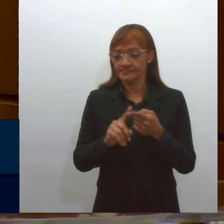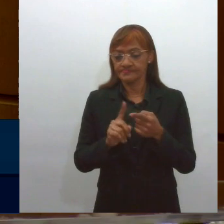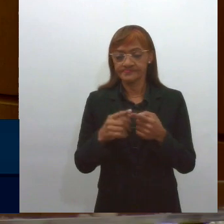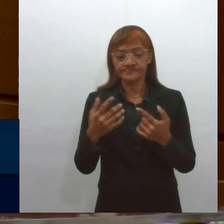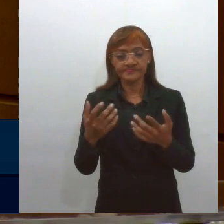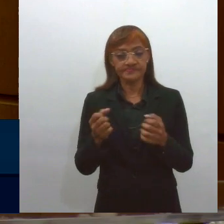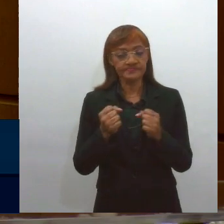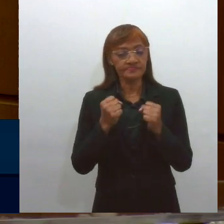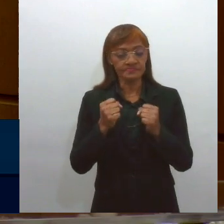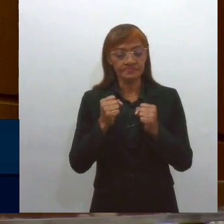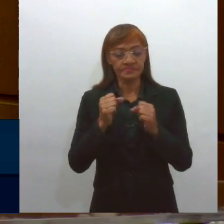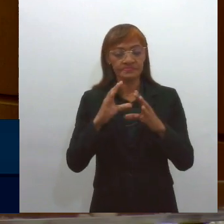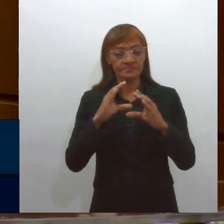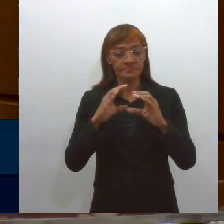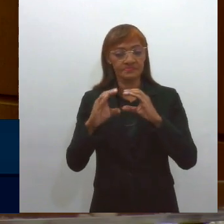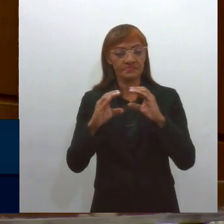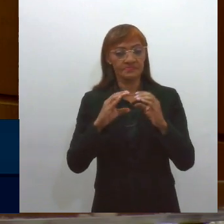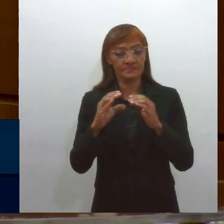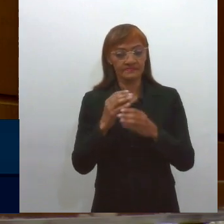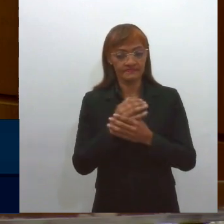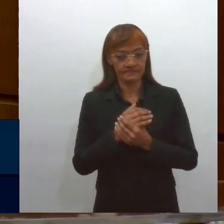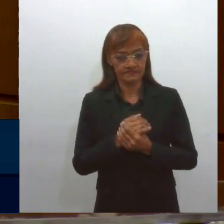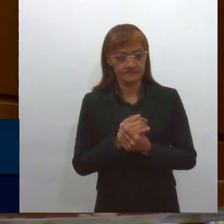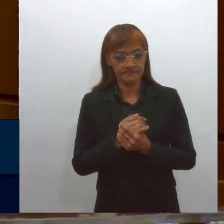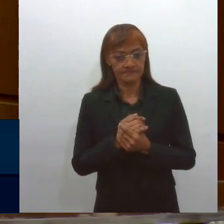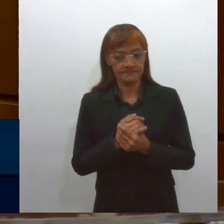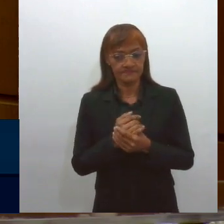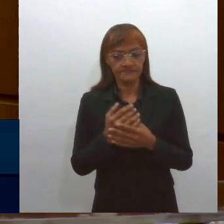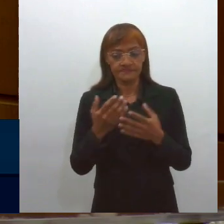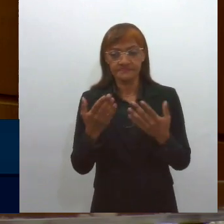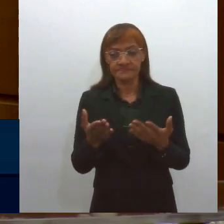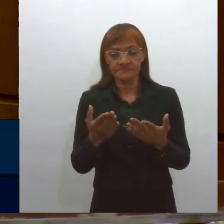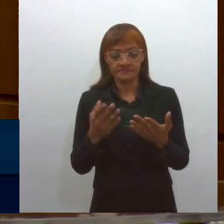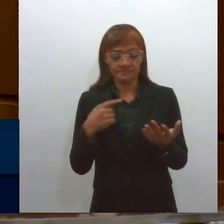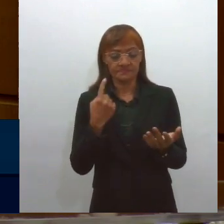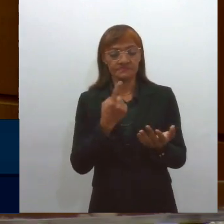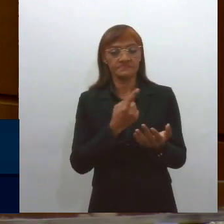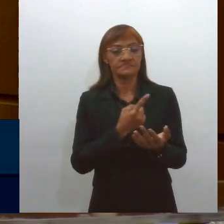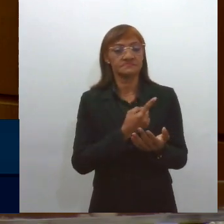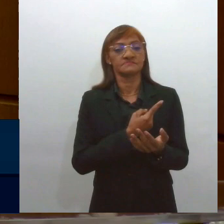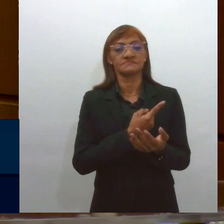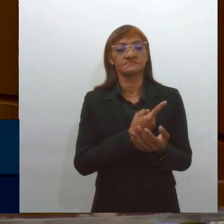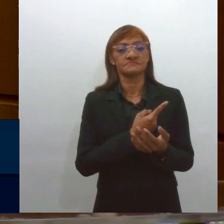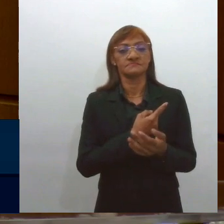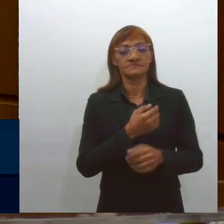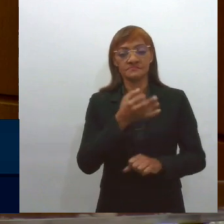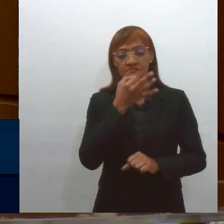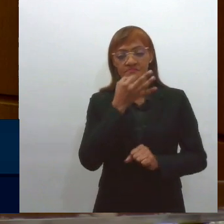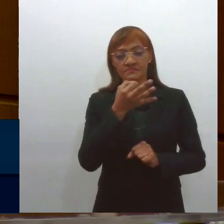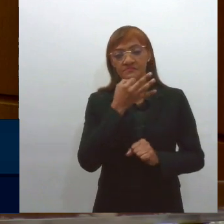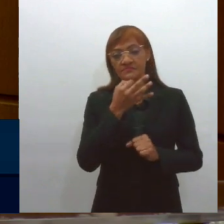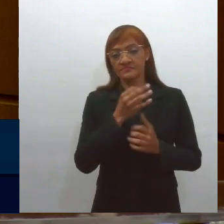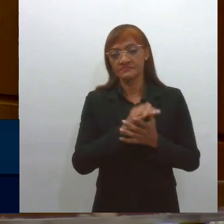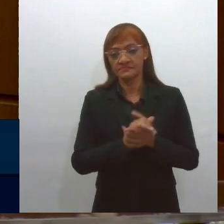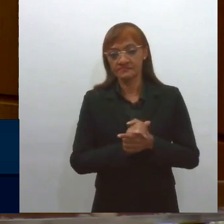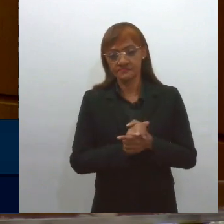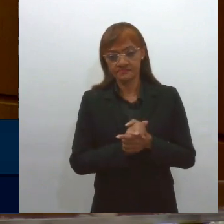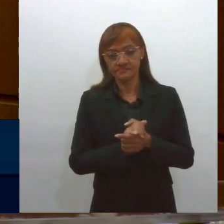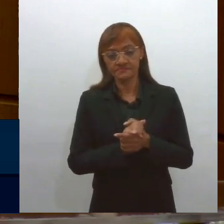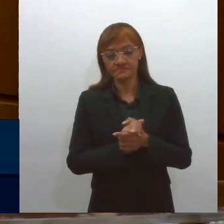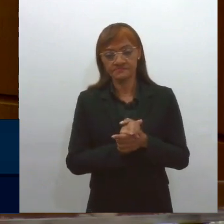Afinal, se nós, formadores de opinião, não levarmos informação de qualidade à